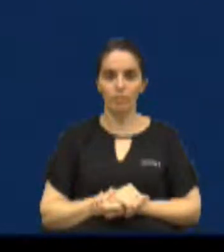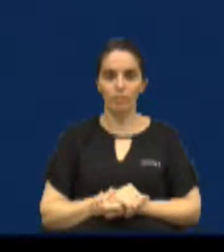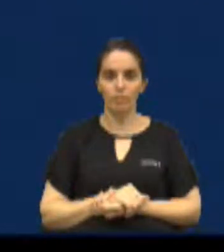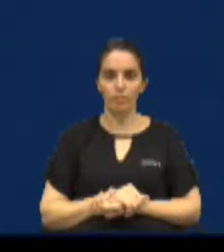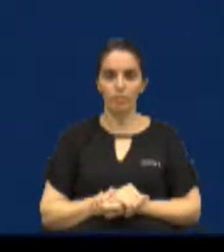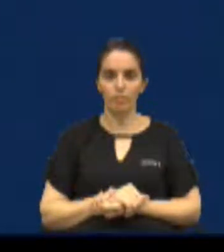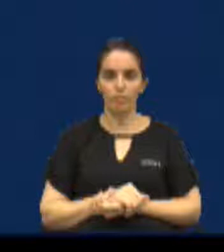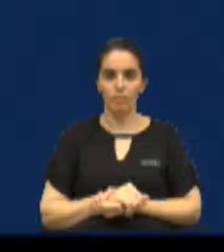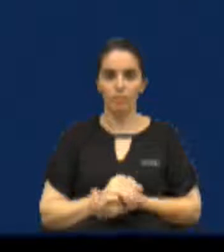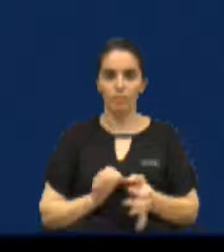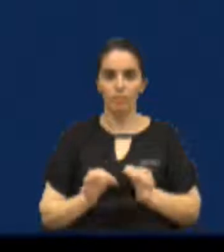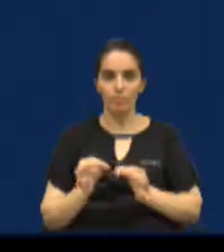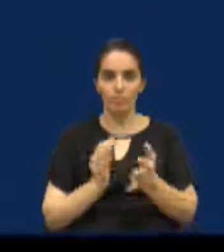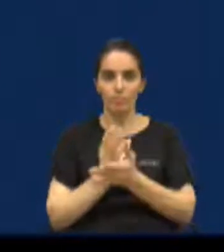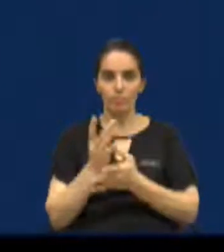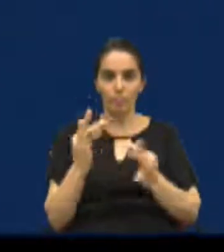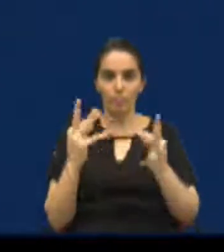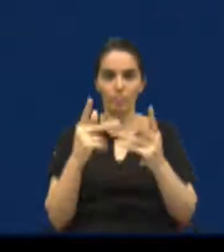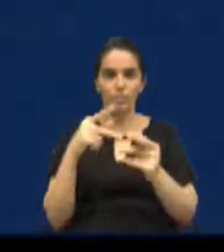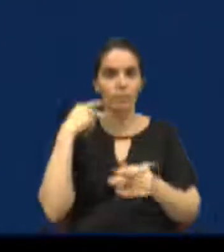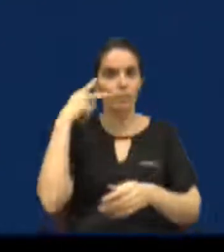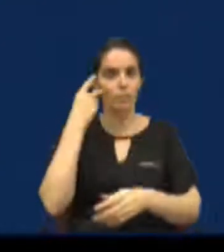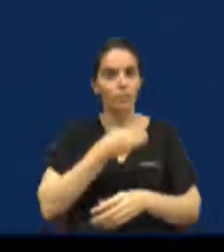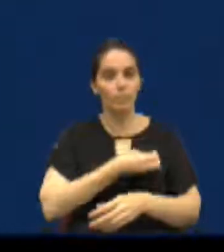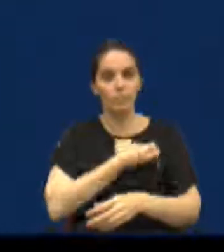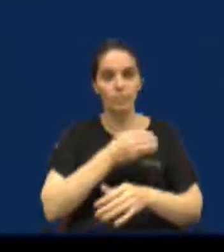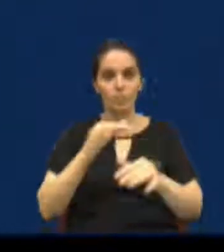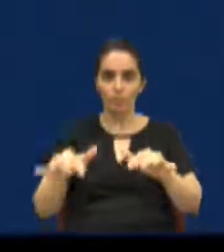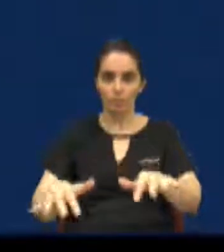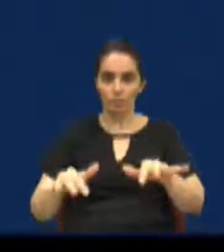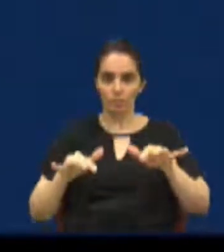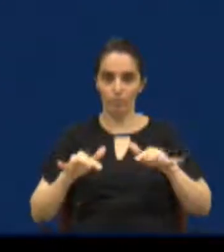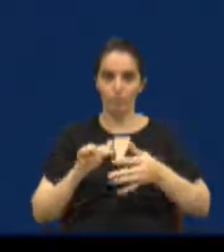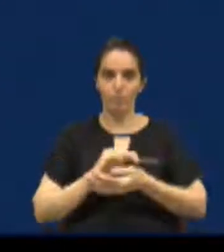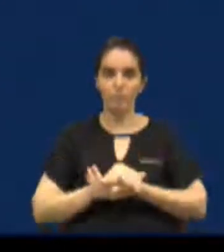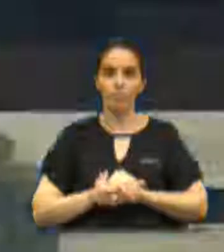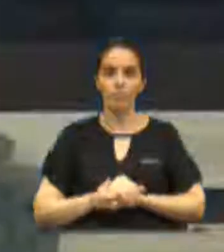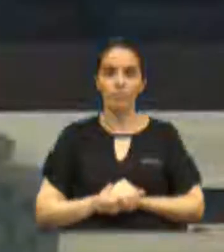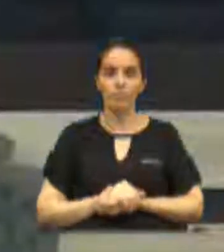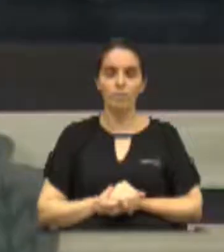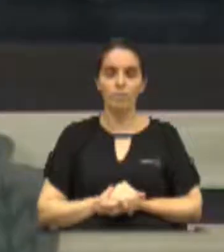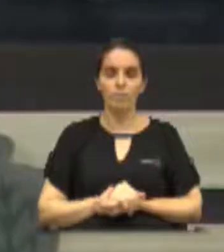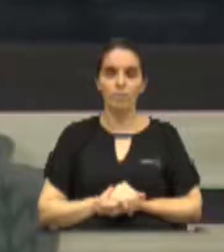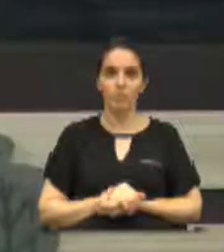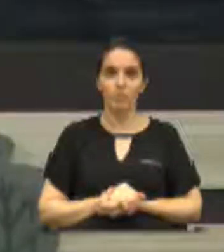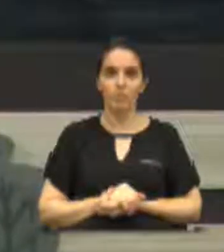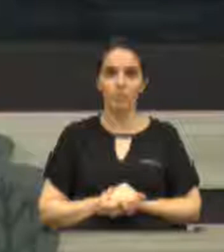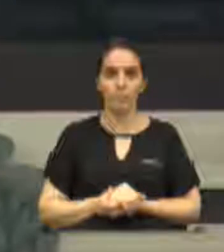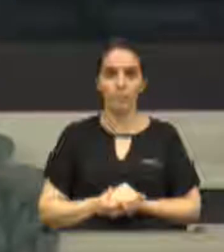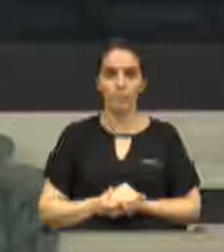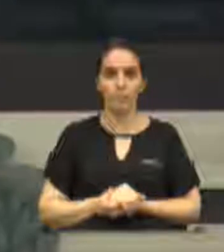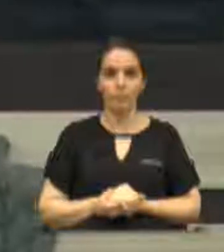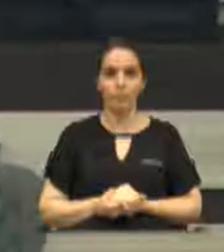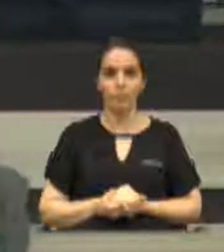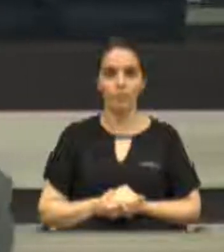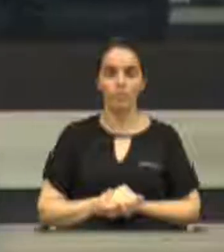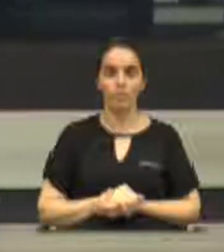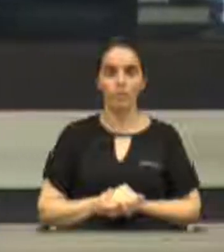O projeto foi aprovado por todos os vereadores presentes no plenário. A matéria a ser lida, senhor presidente. Pois